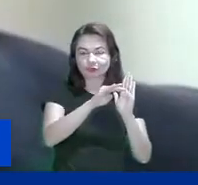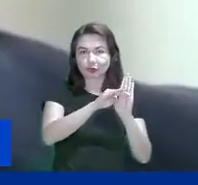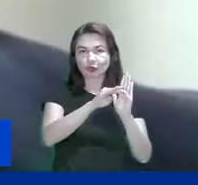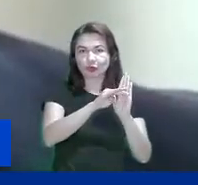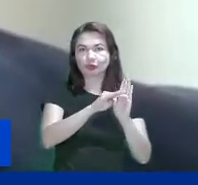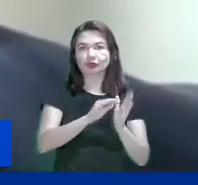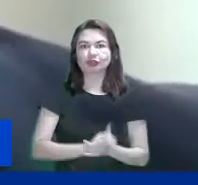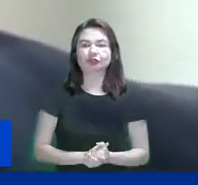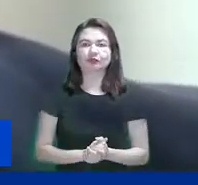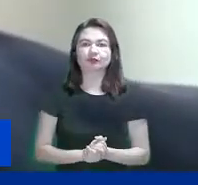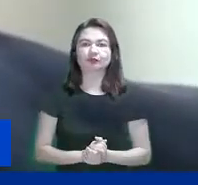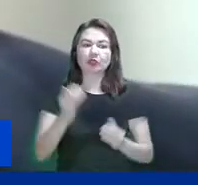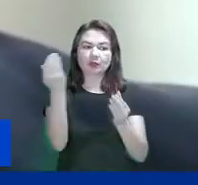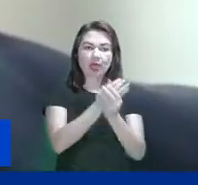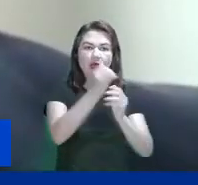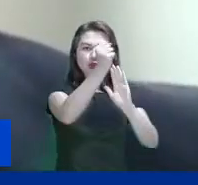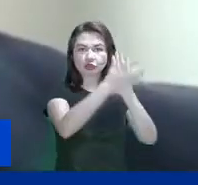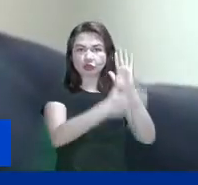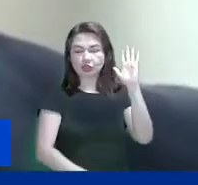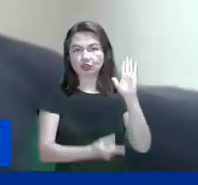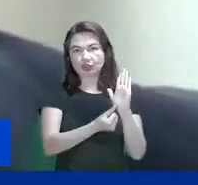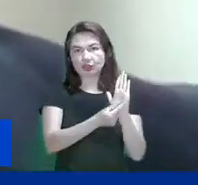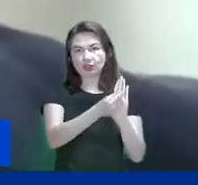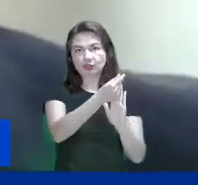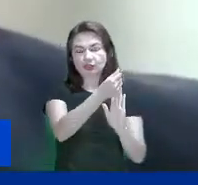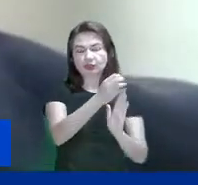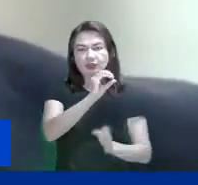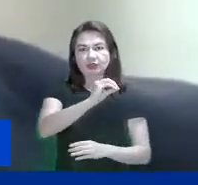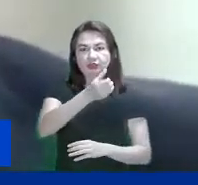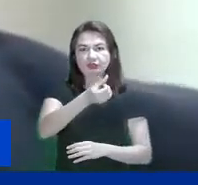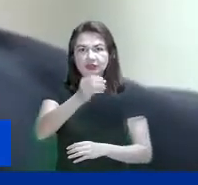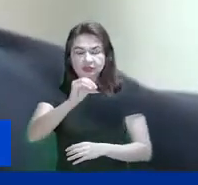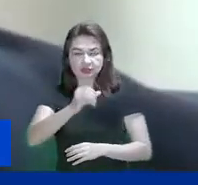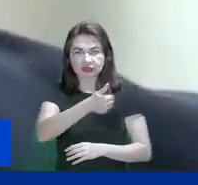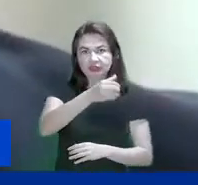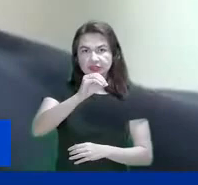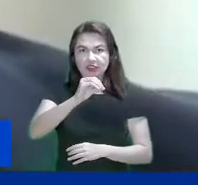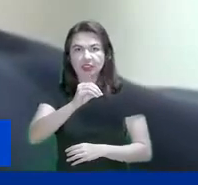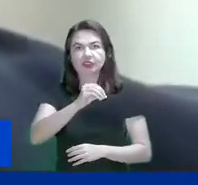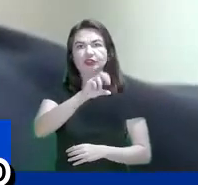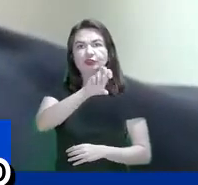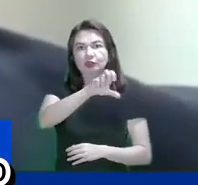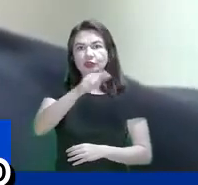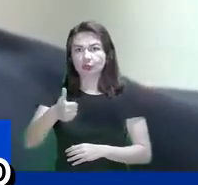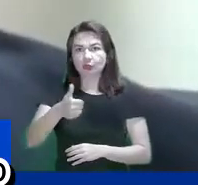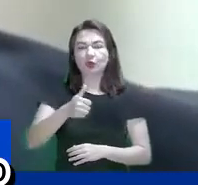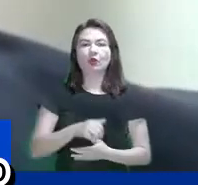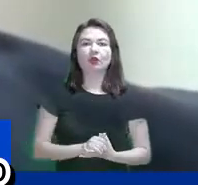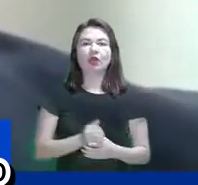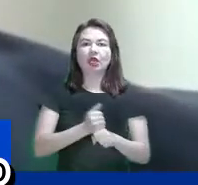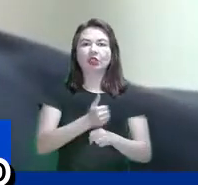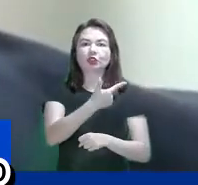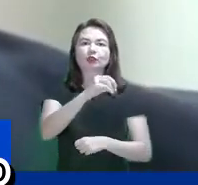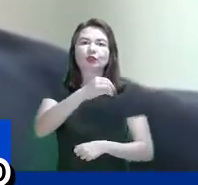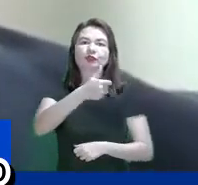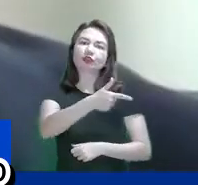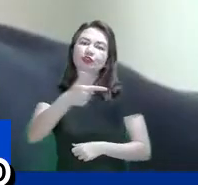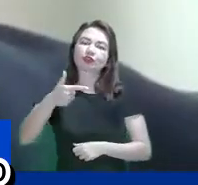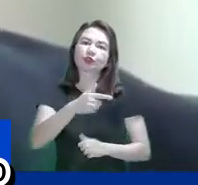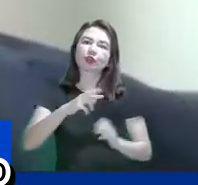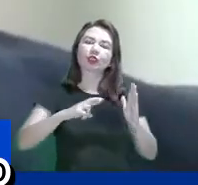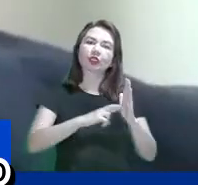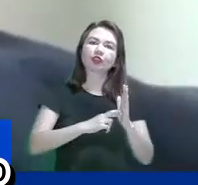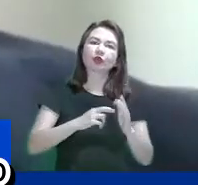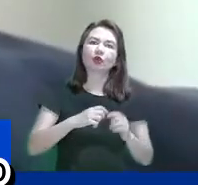da pauta, é o embargo de declaração na prestação de contas 060-1051 de 2022, origem Macapá, relator juiz